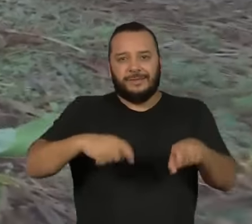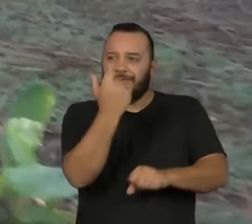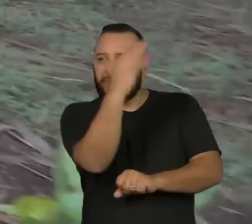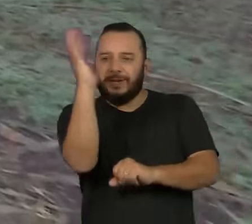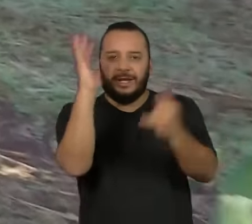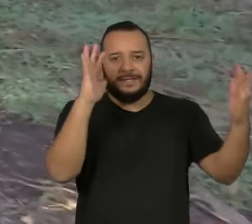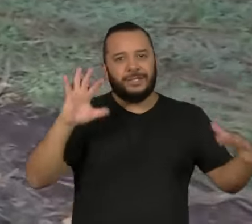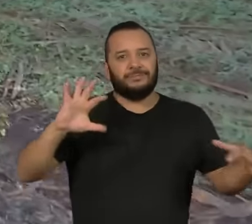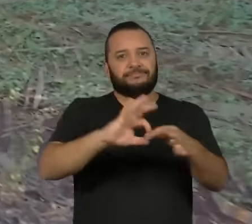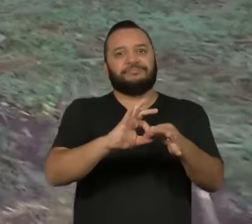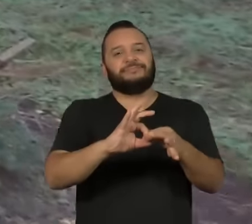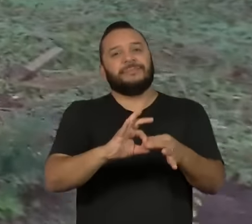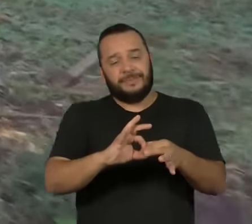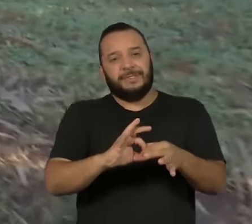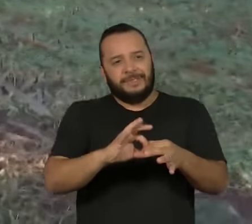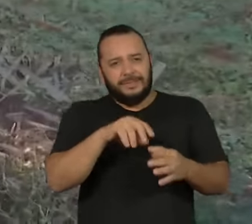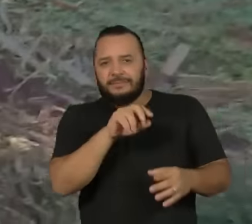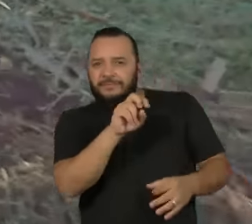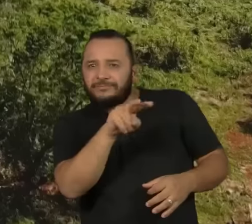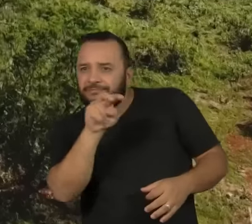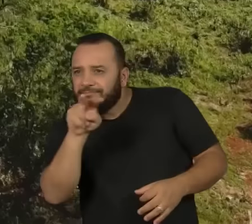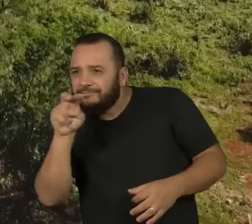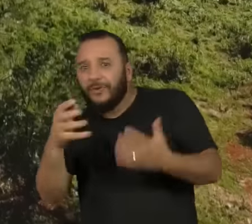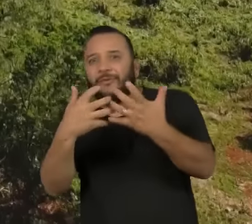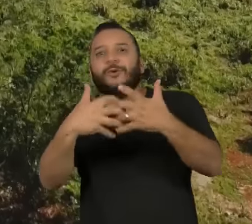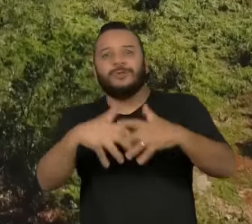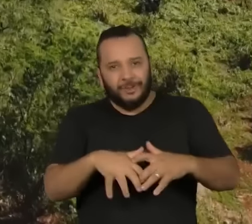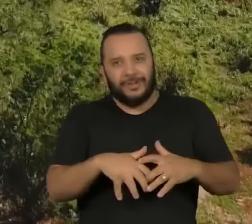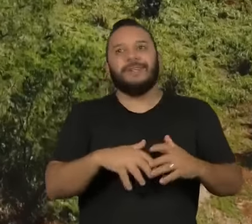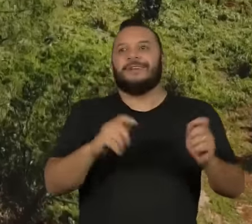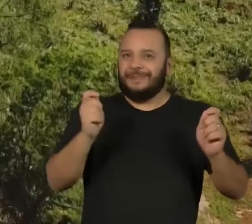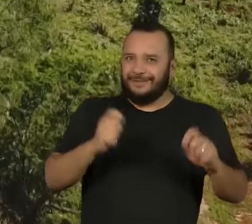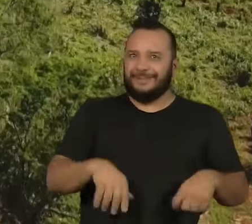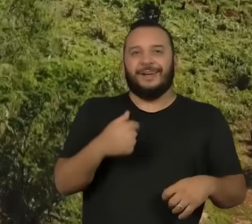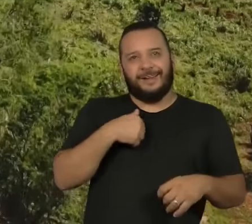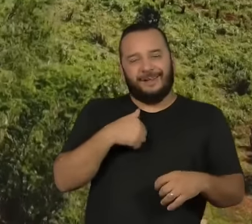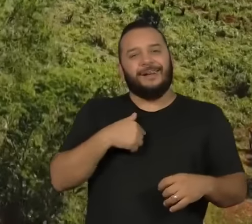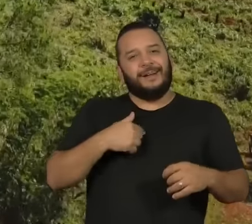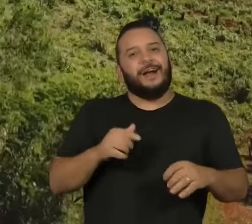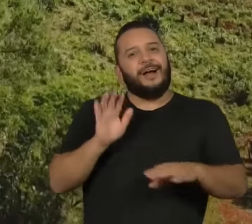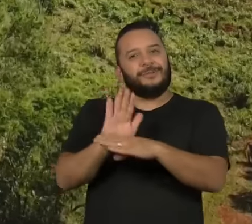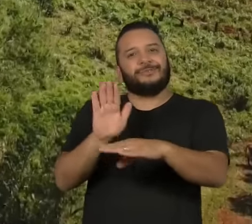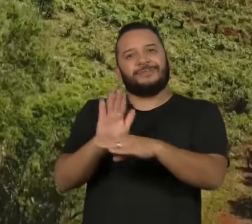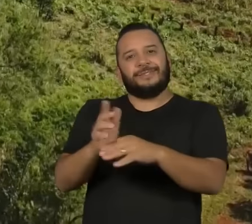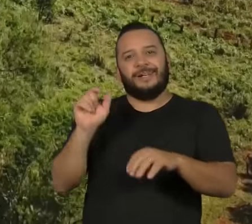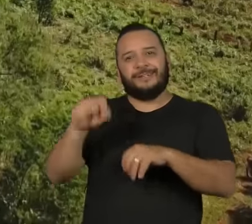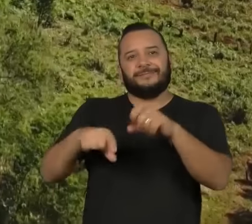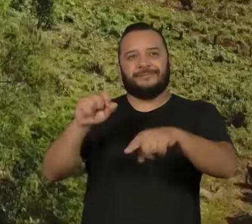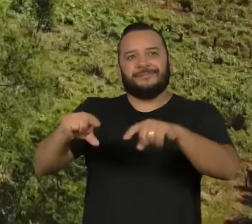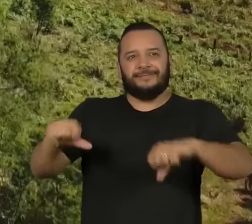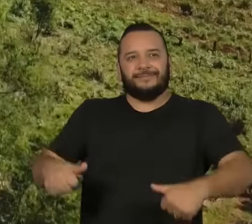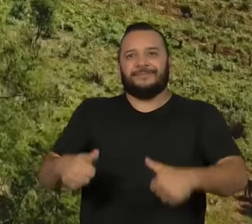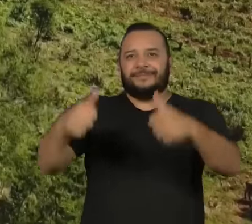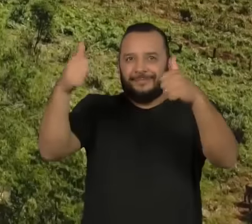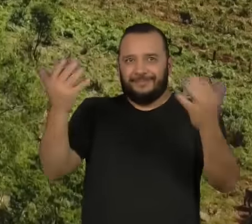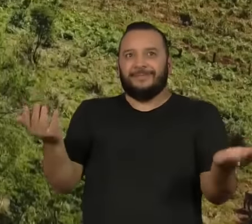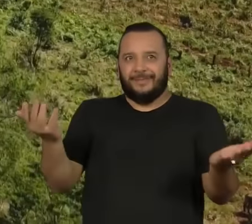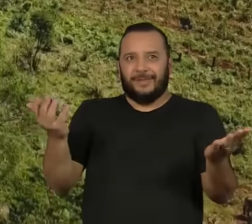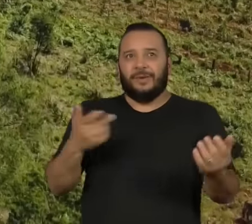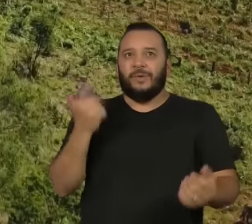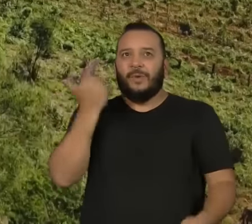nos ajuda a posicionar essa pequena parte da restauração dentro de um grande